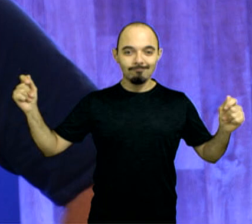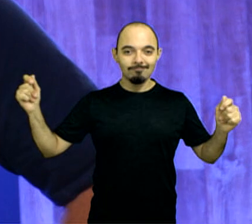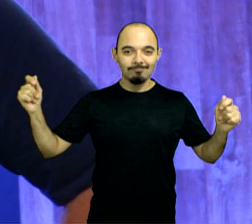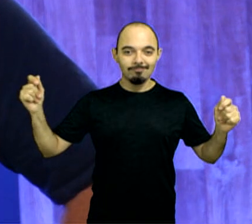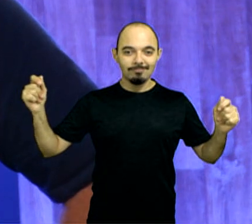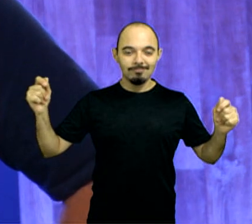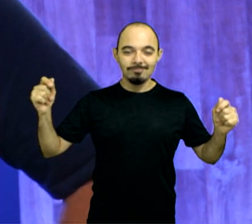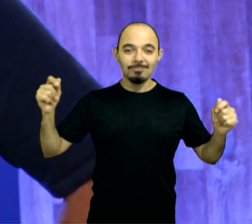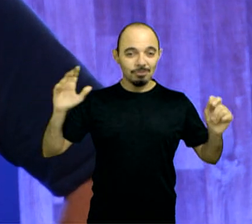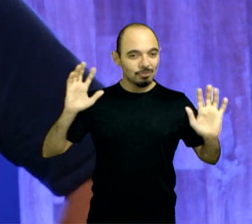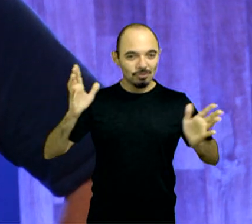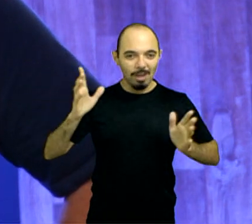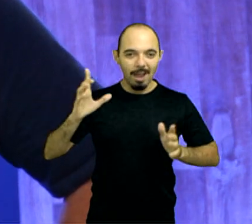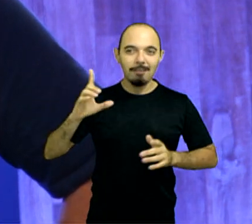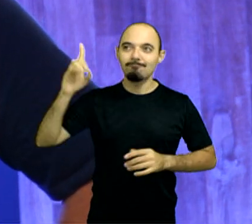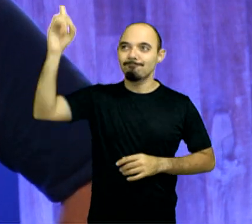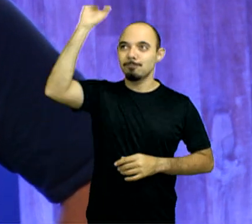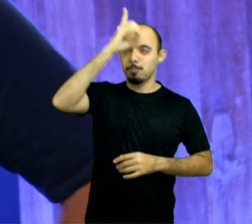retirado.